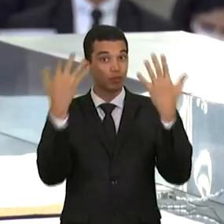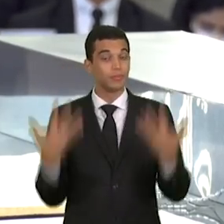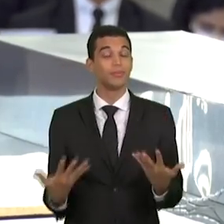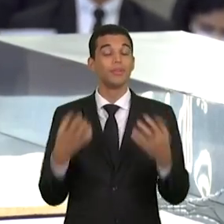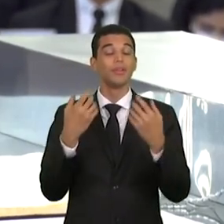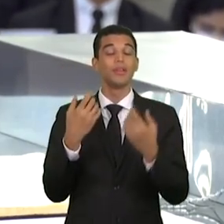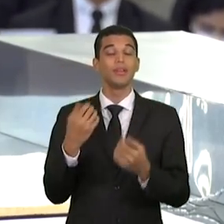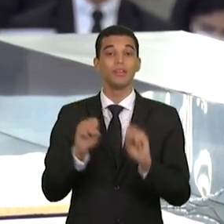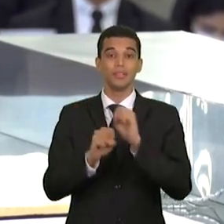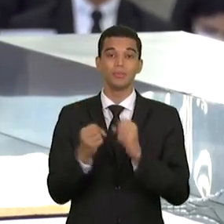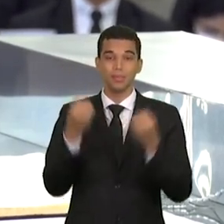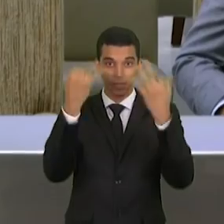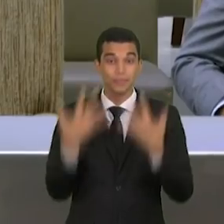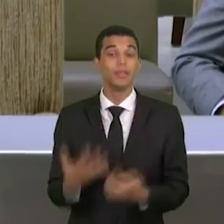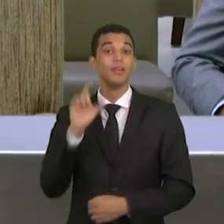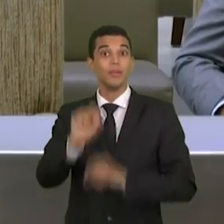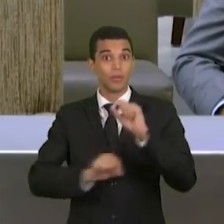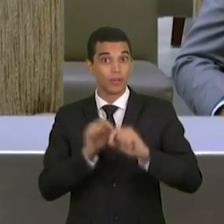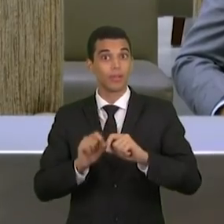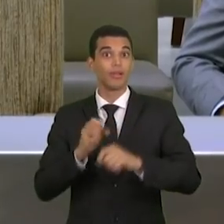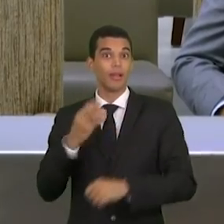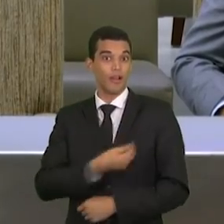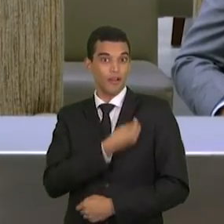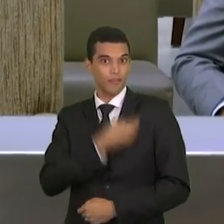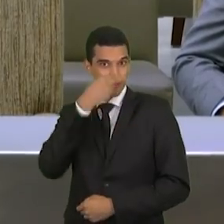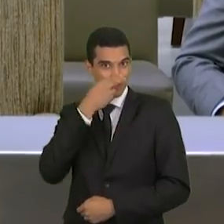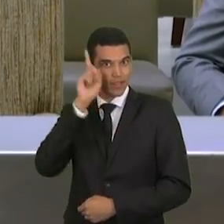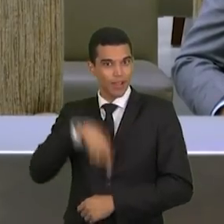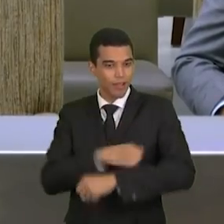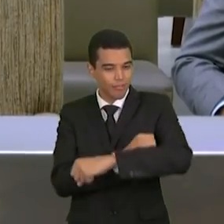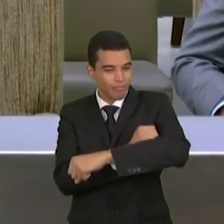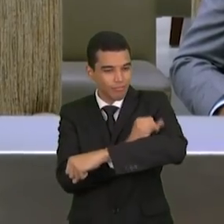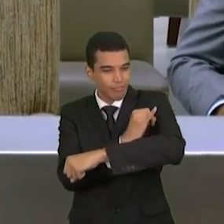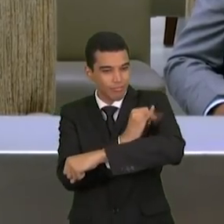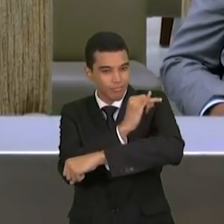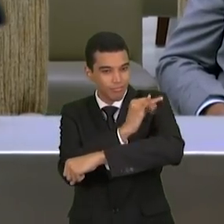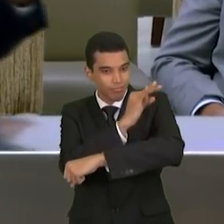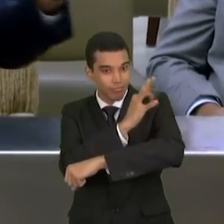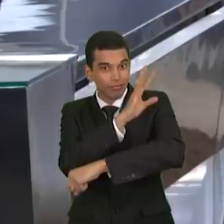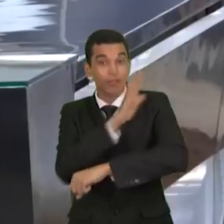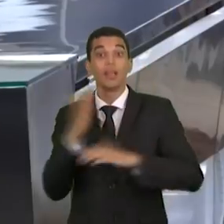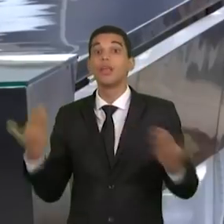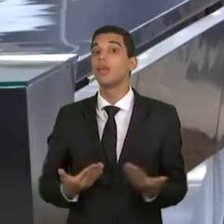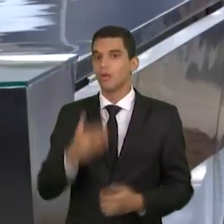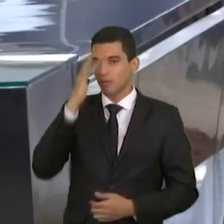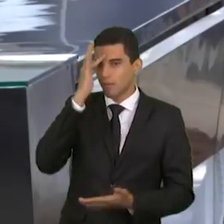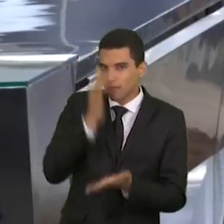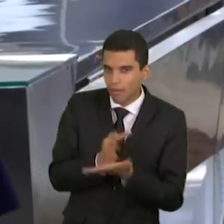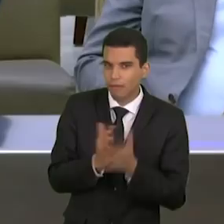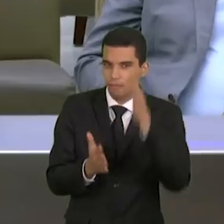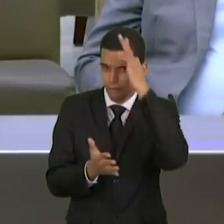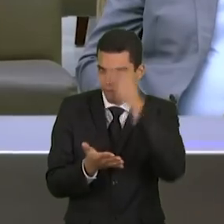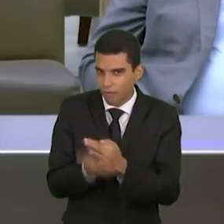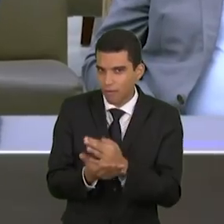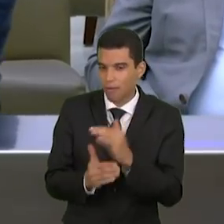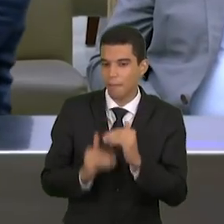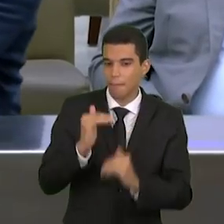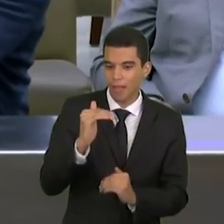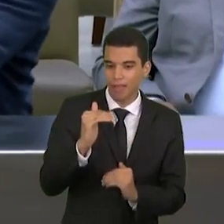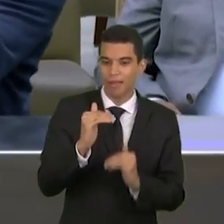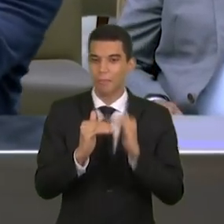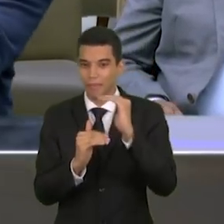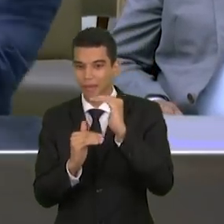mais. E agora aqui, nós vamos descobrindo de fé em... fé. Então diga, mais e mais. Mais